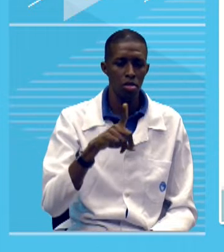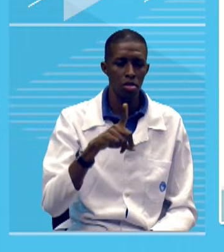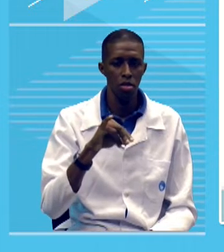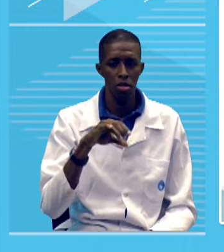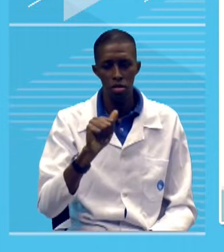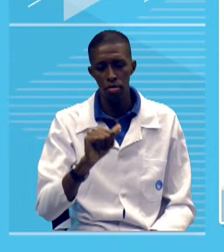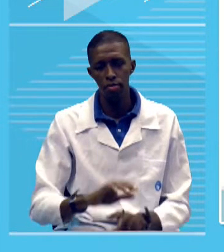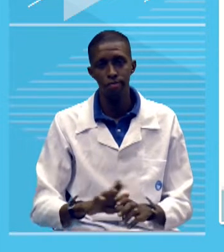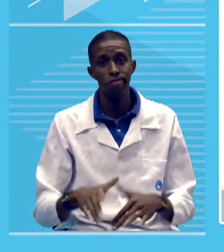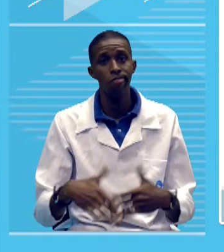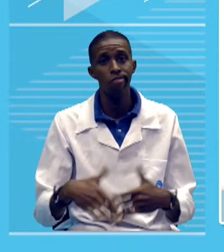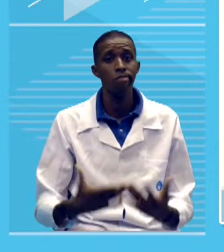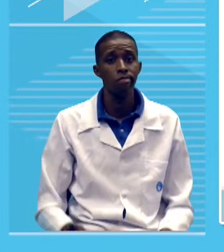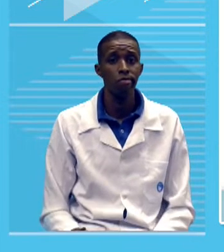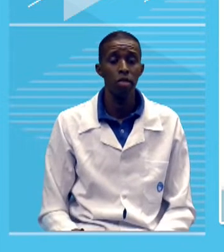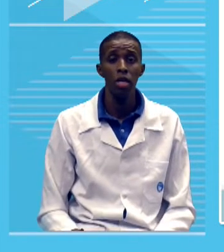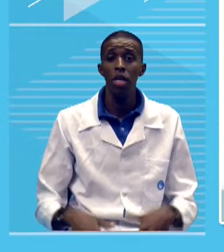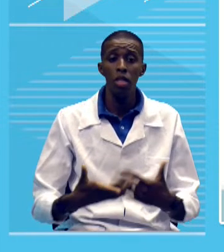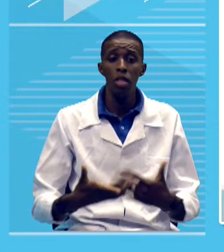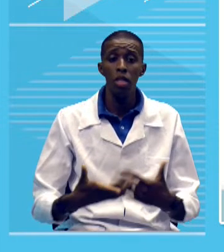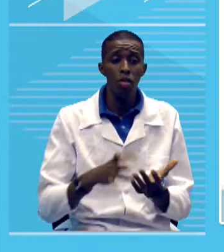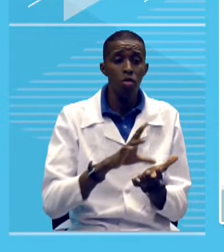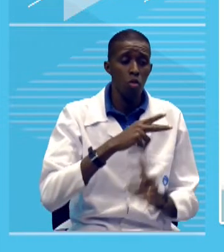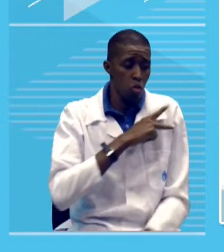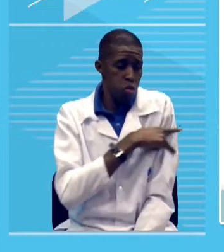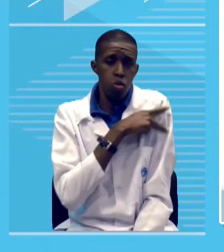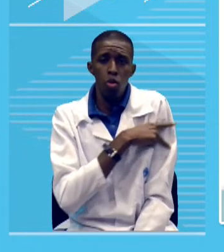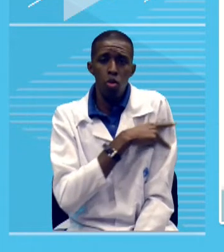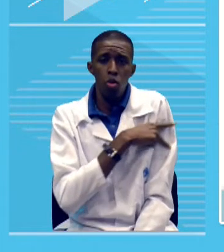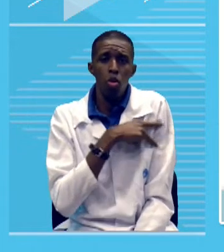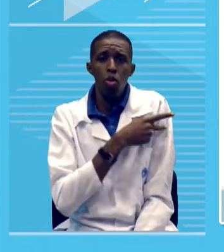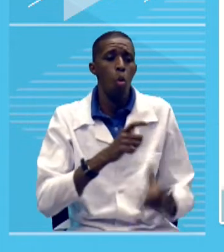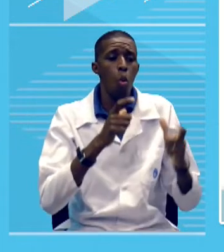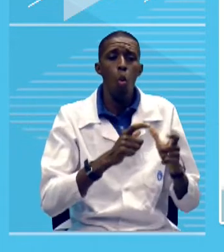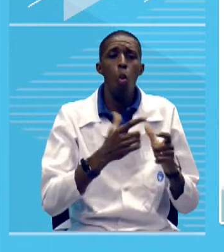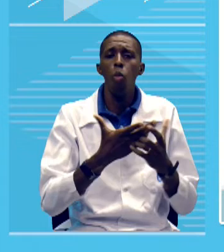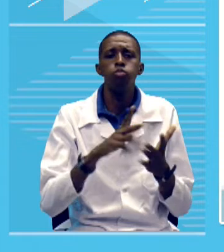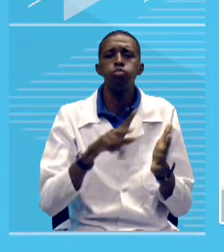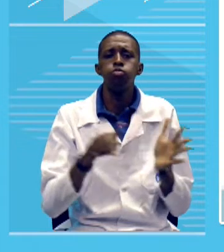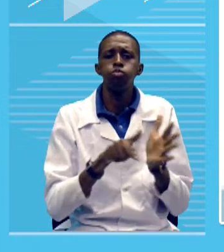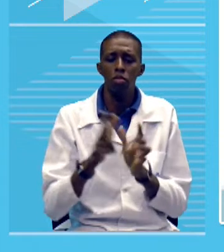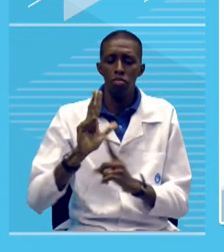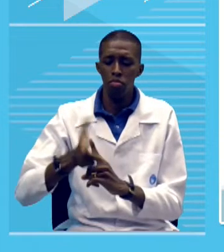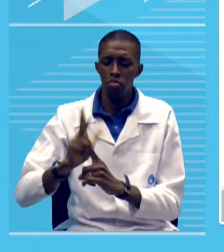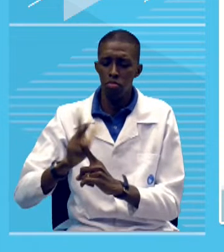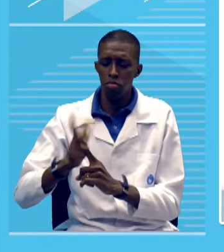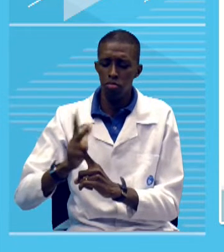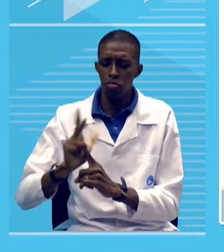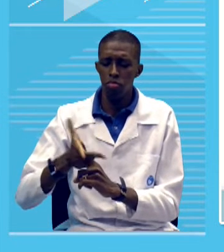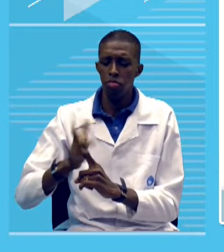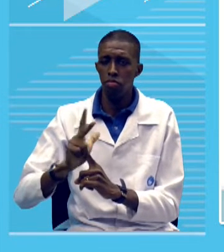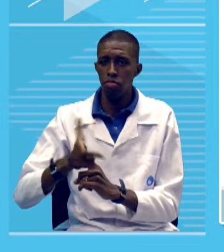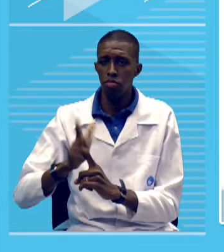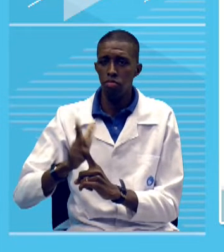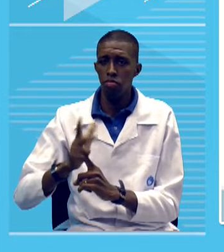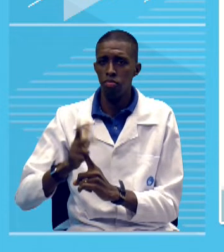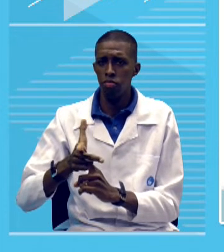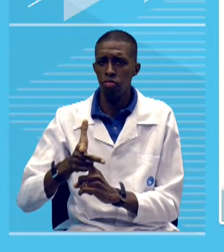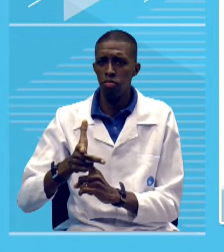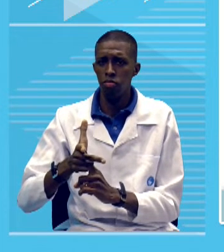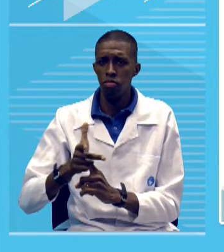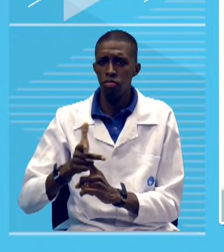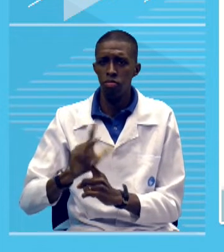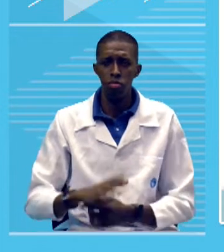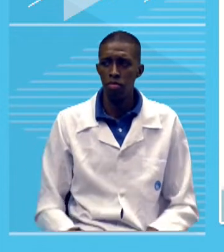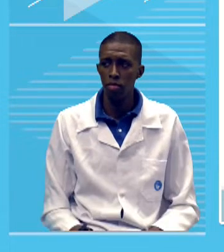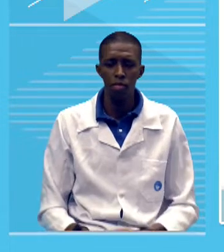Oi hoje Onde é que tem energia eólica no Piauí é a região da Chapada do Araripe divisa com Pernambuco divisa